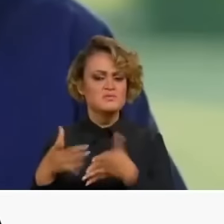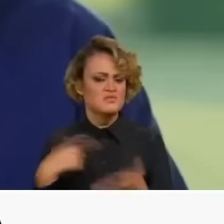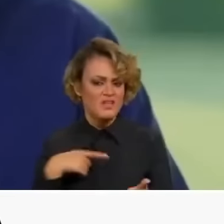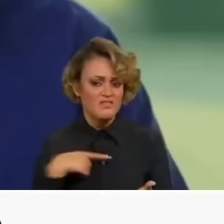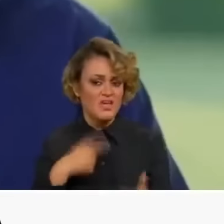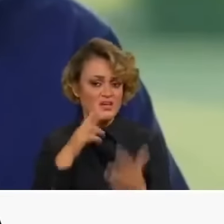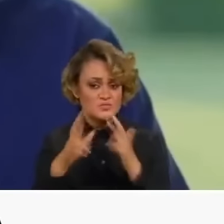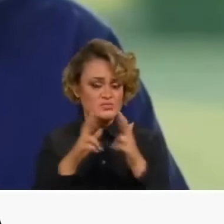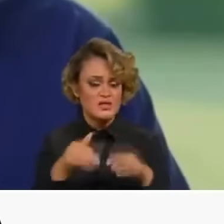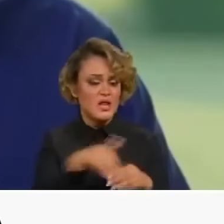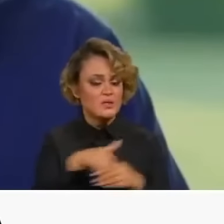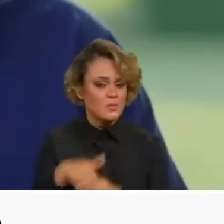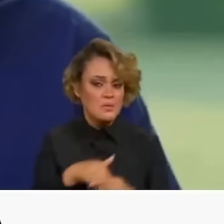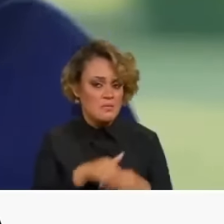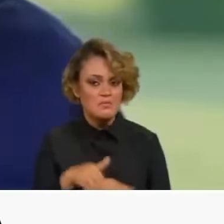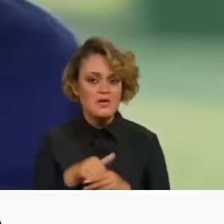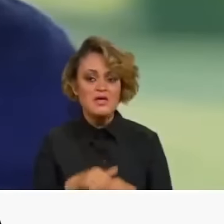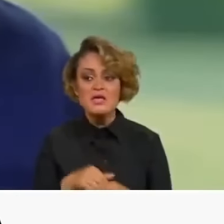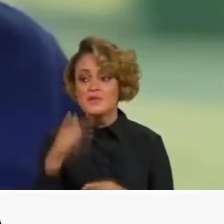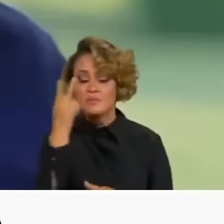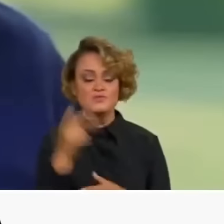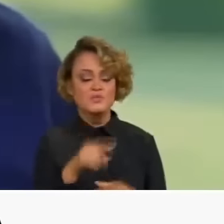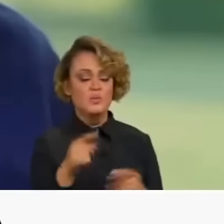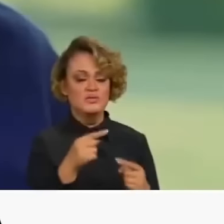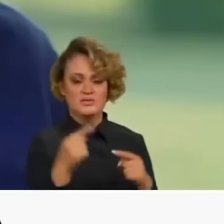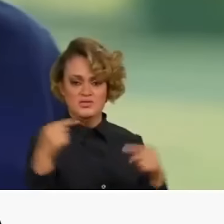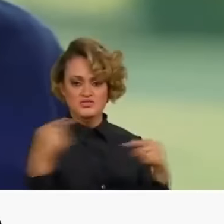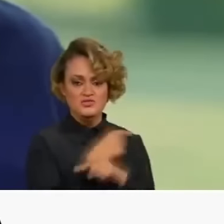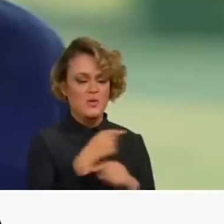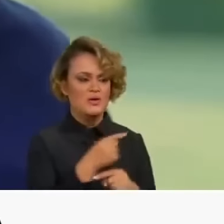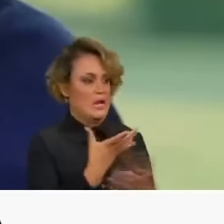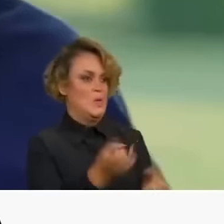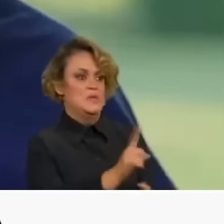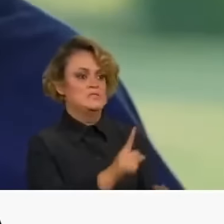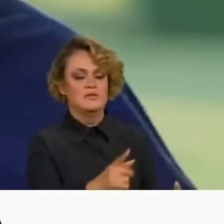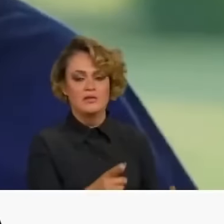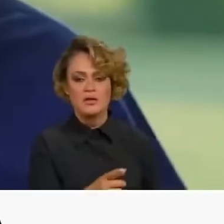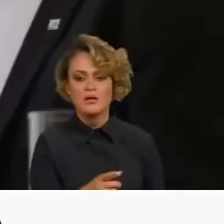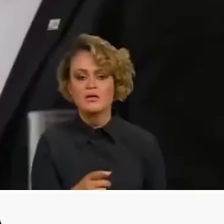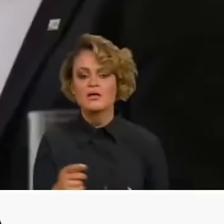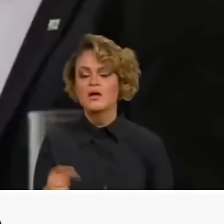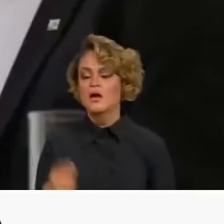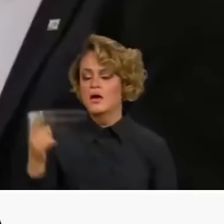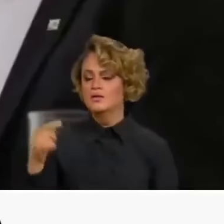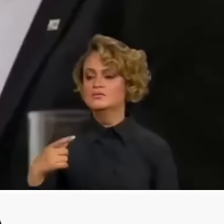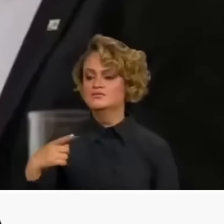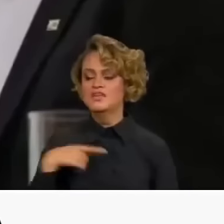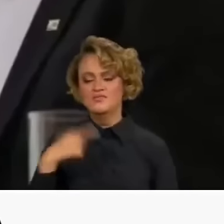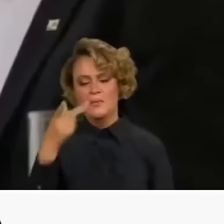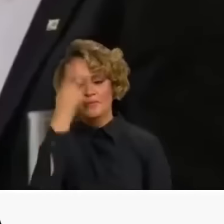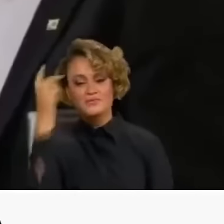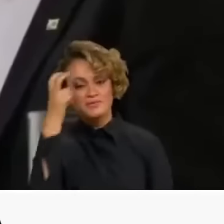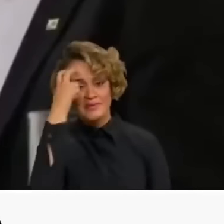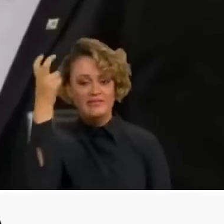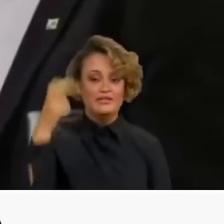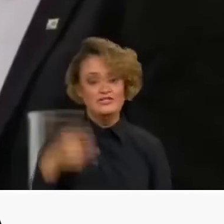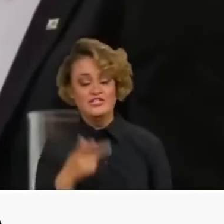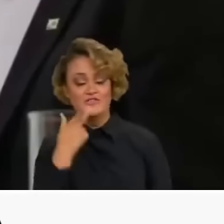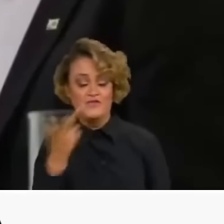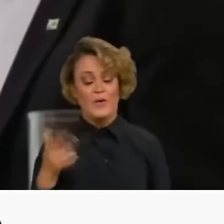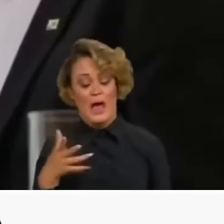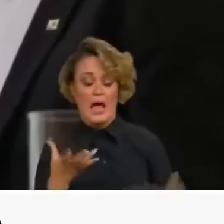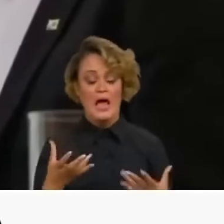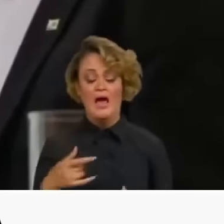parlamentares o maior valor em um único dia desde o início do mandato de Lula e alguns tem que é justamente para